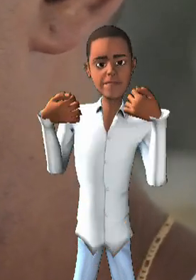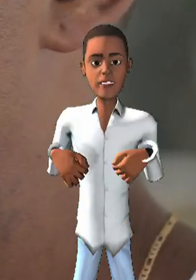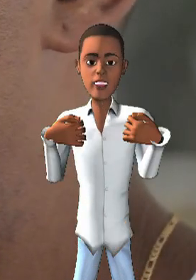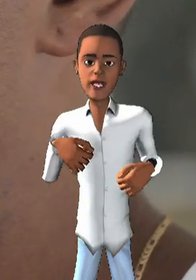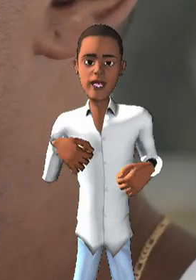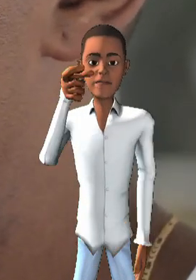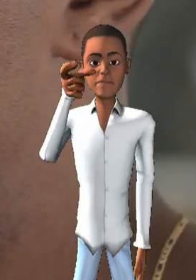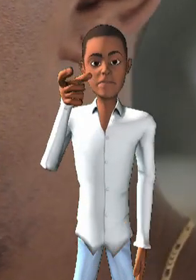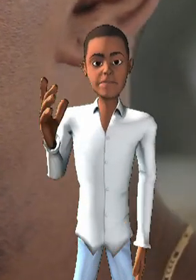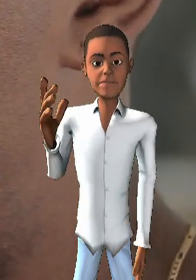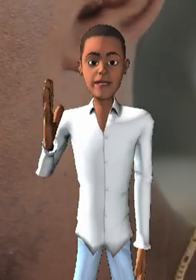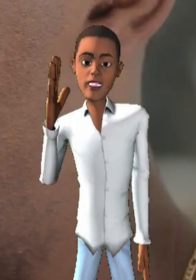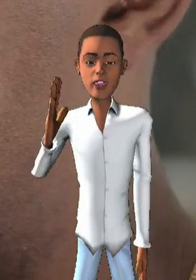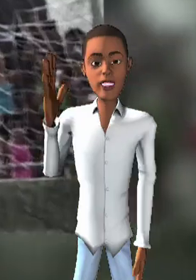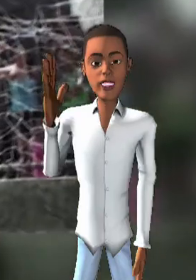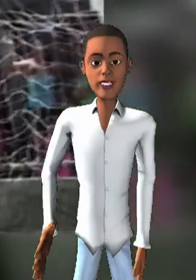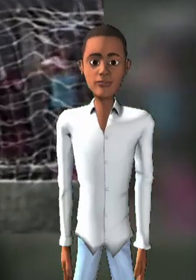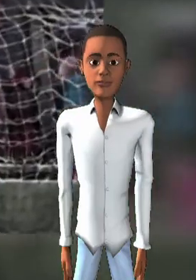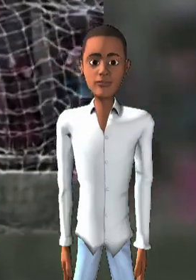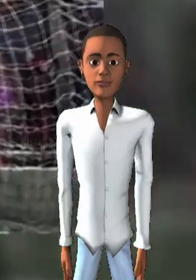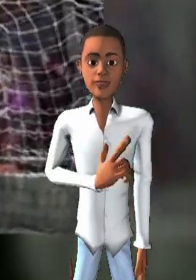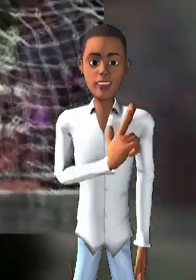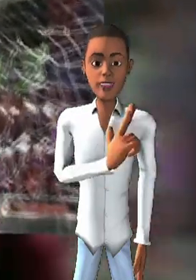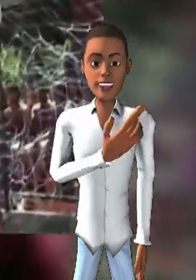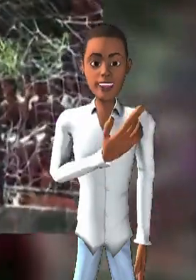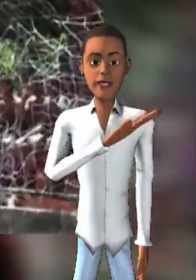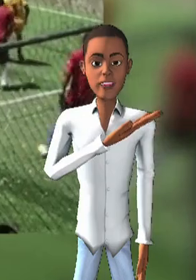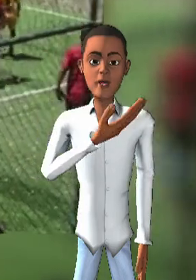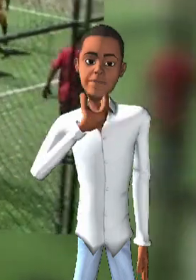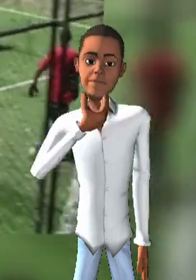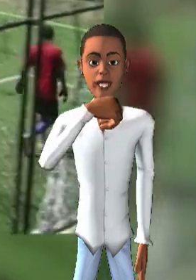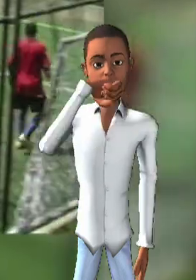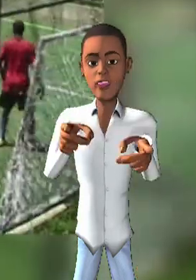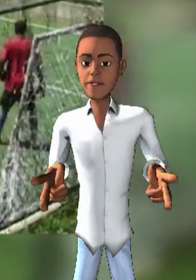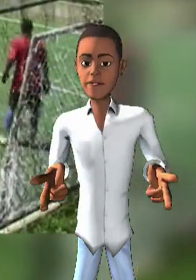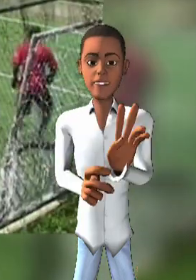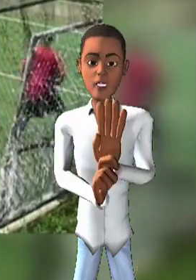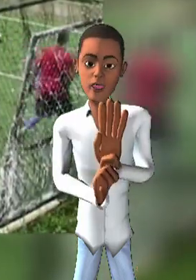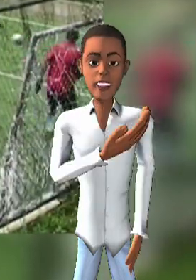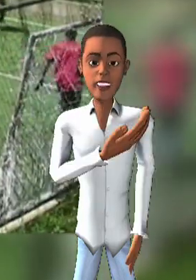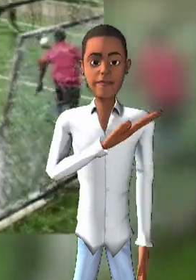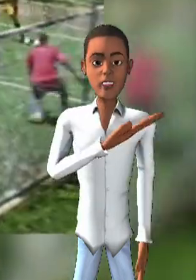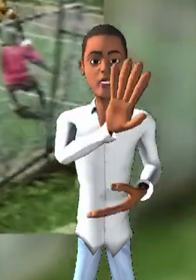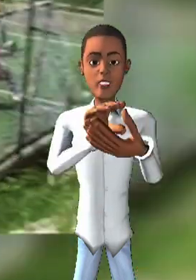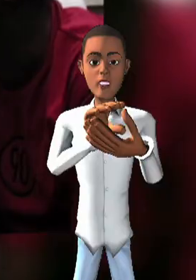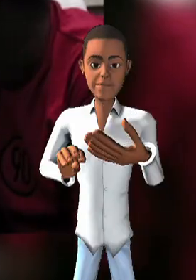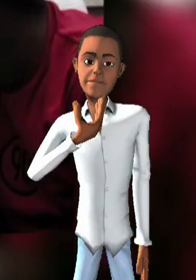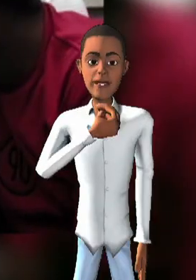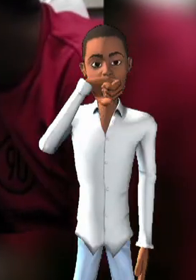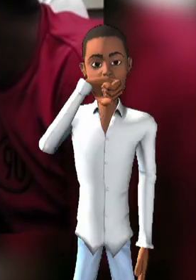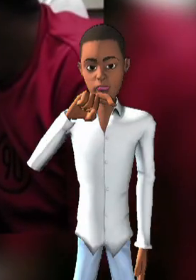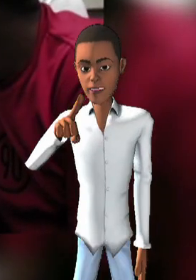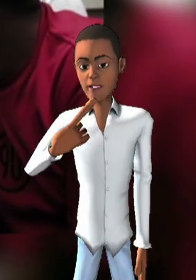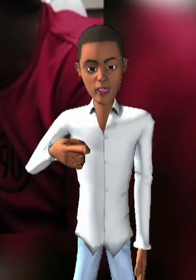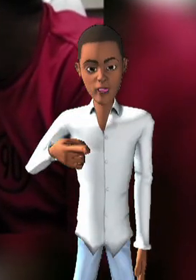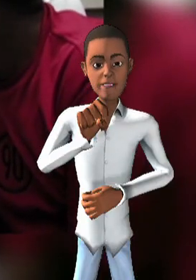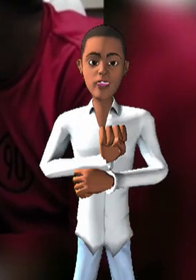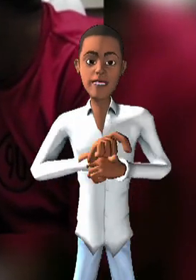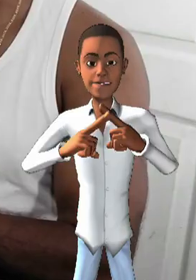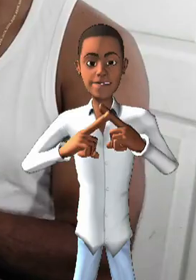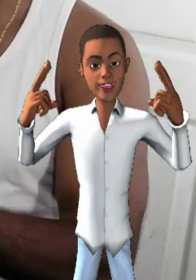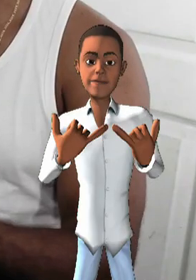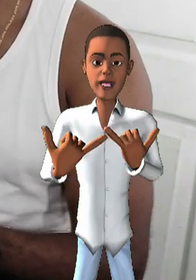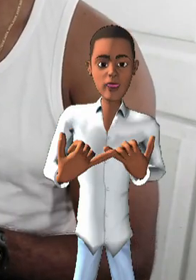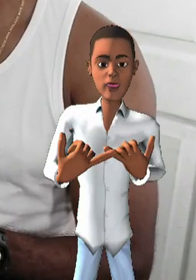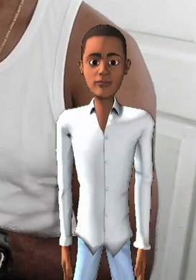jogar, era assistir às palestras. Tem um amigo meu que o pai foi traficante e ele foi pelo mesmo caminho